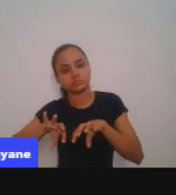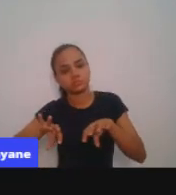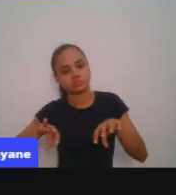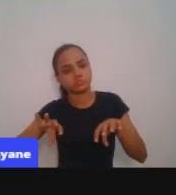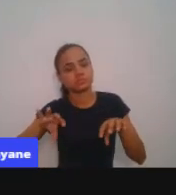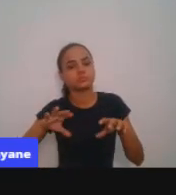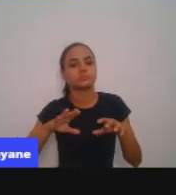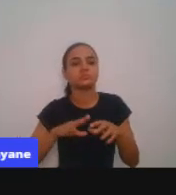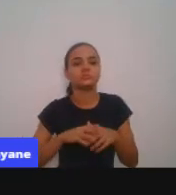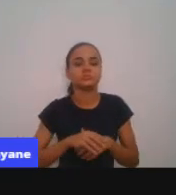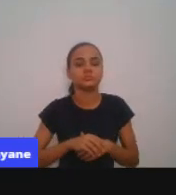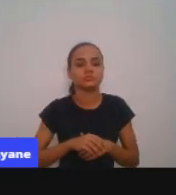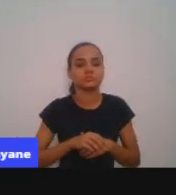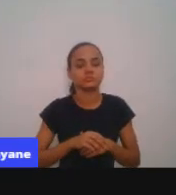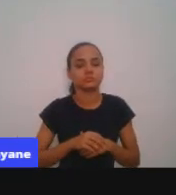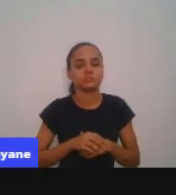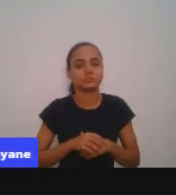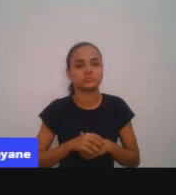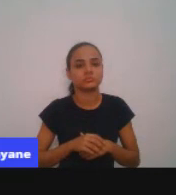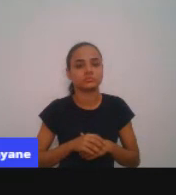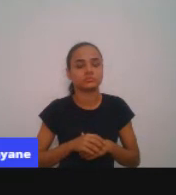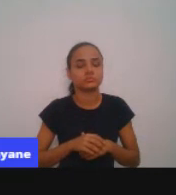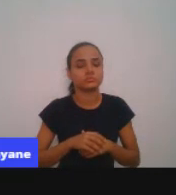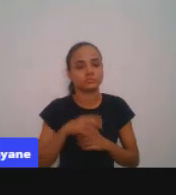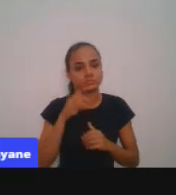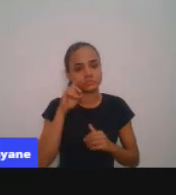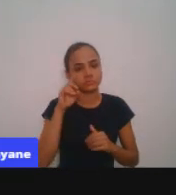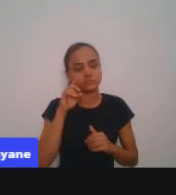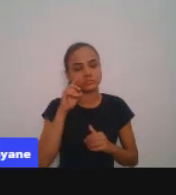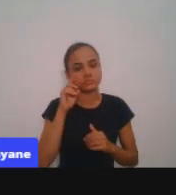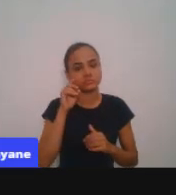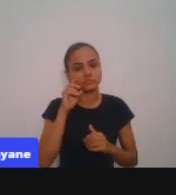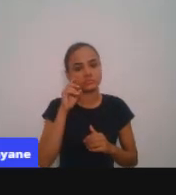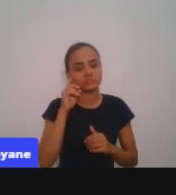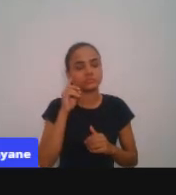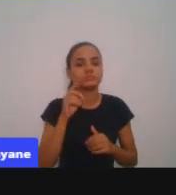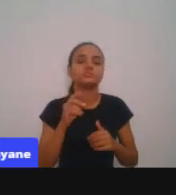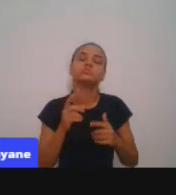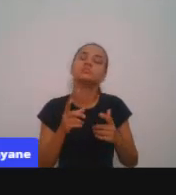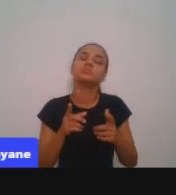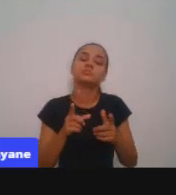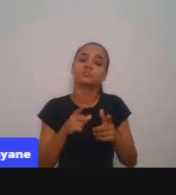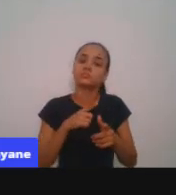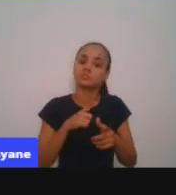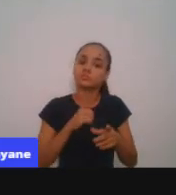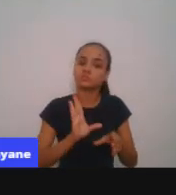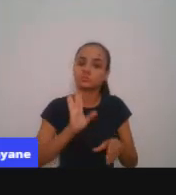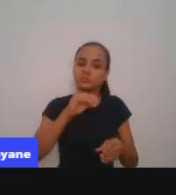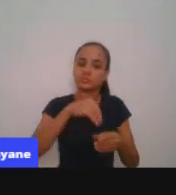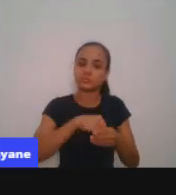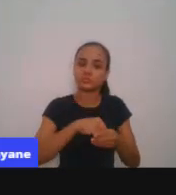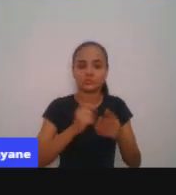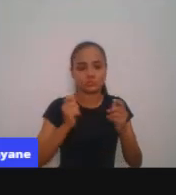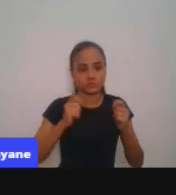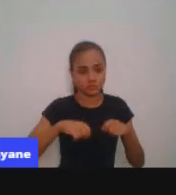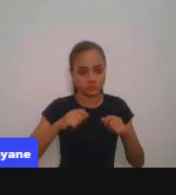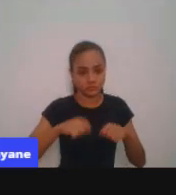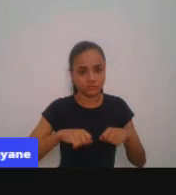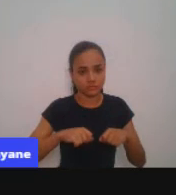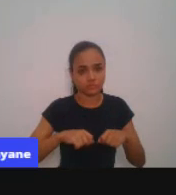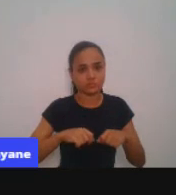está relacionado a isso, porque também a implementação da possibilidade de fazer esse caderno em